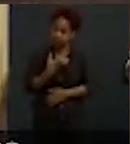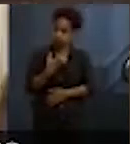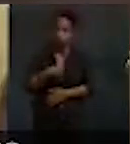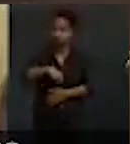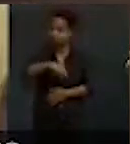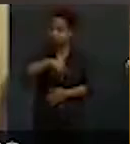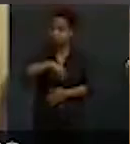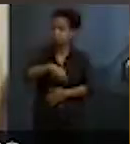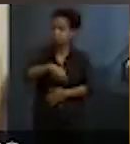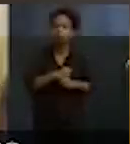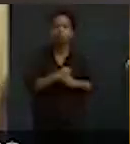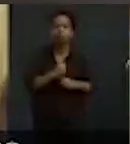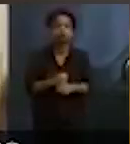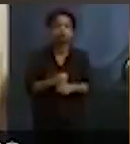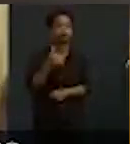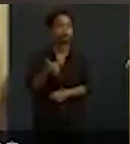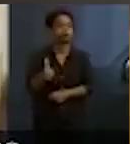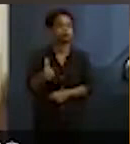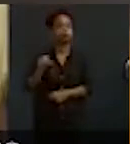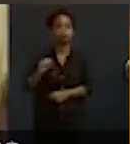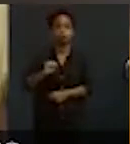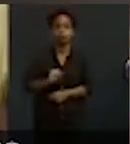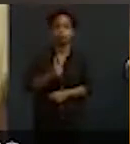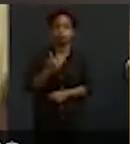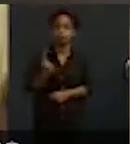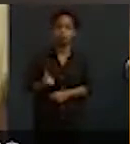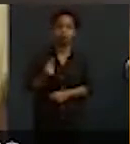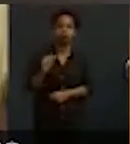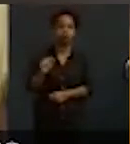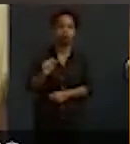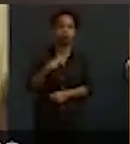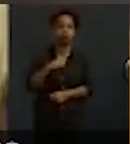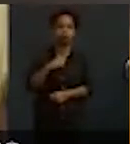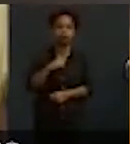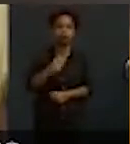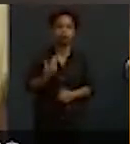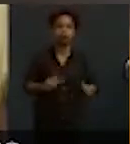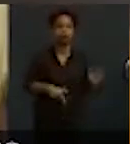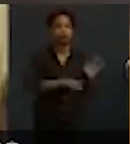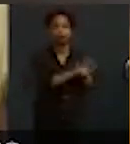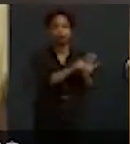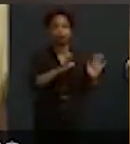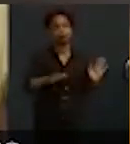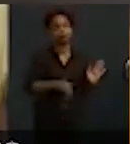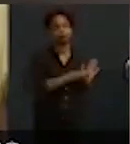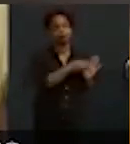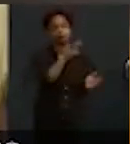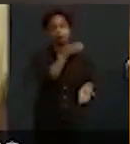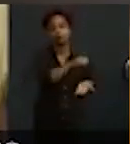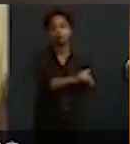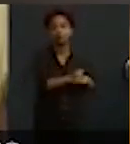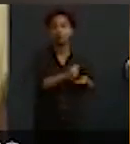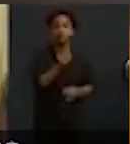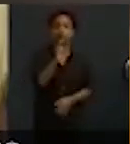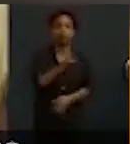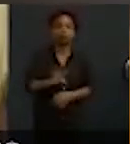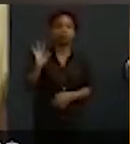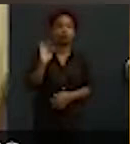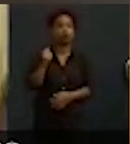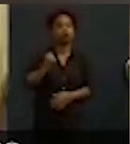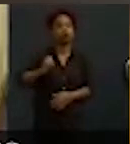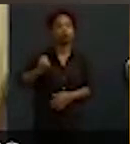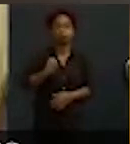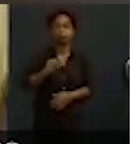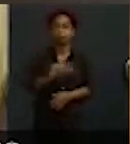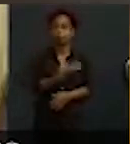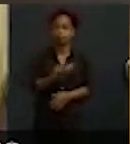dia, no ano de 1981, foi sancionada a Lei Complementar Federal número 40, que foi